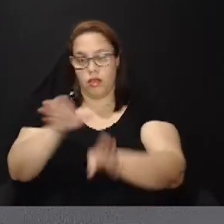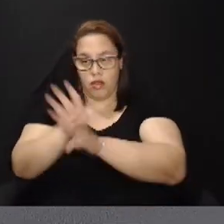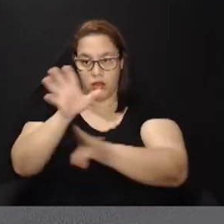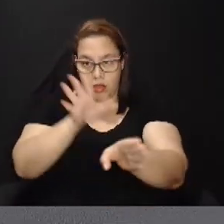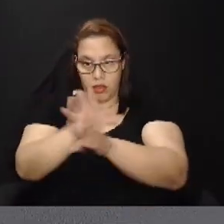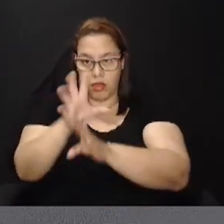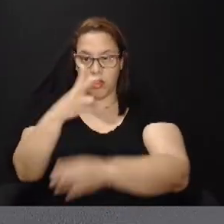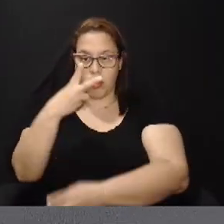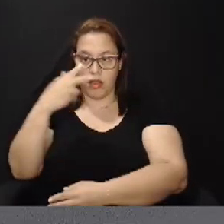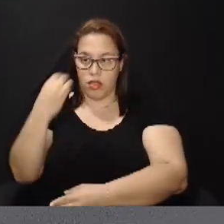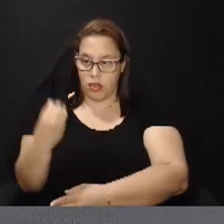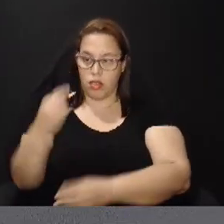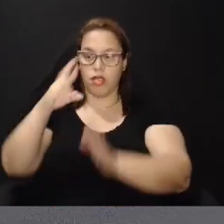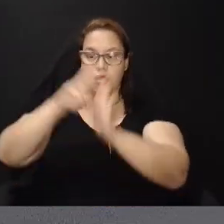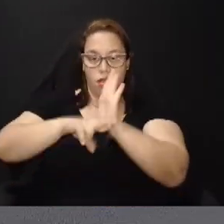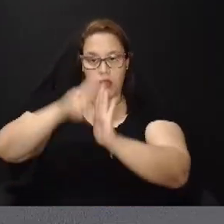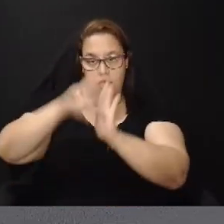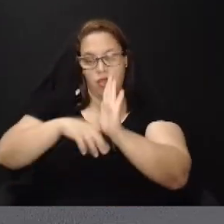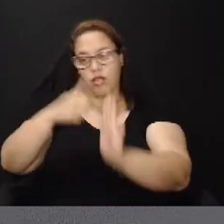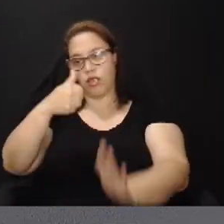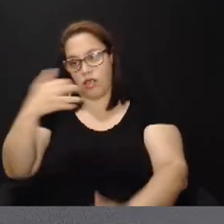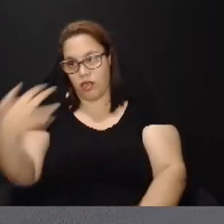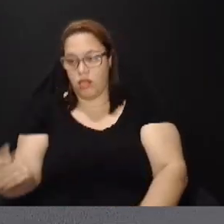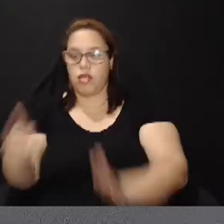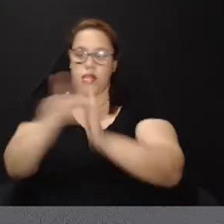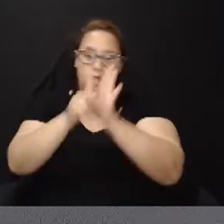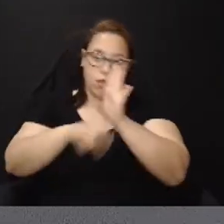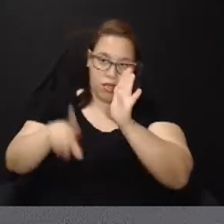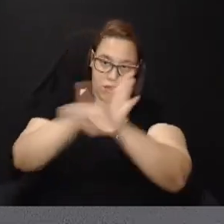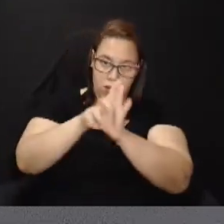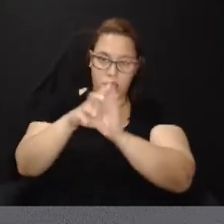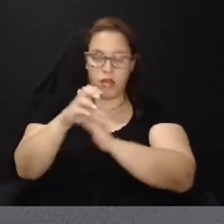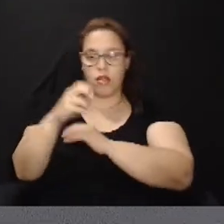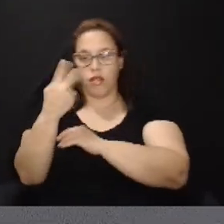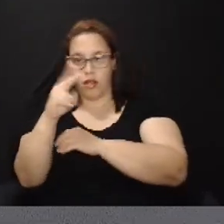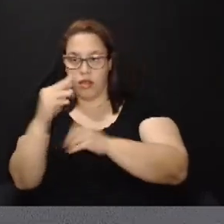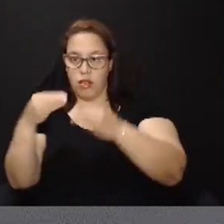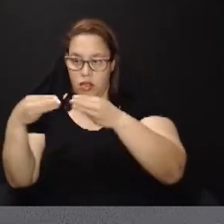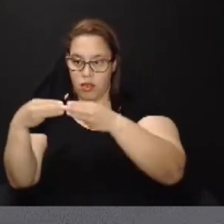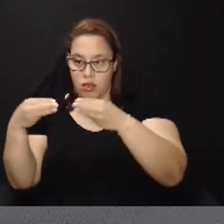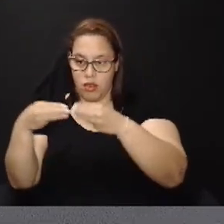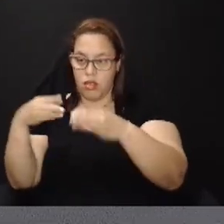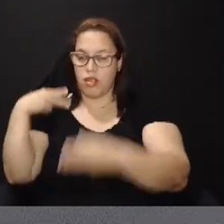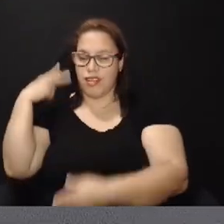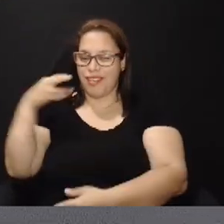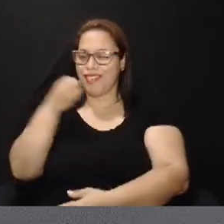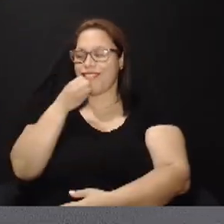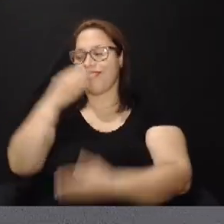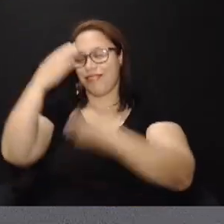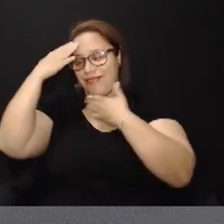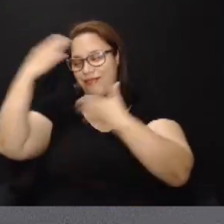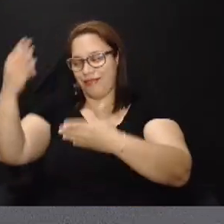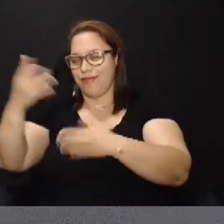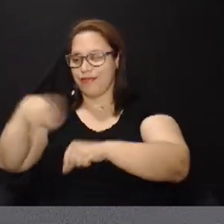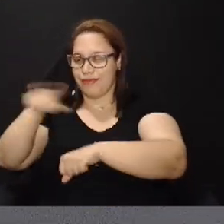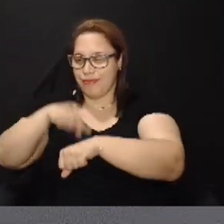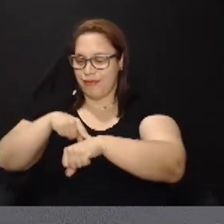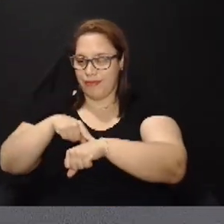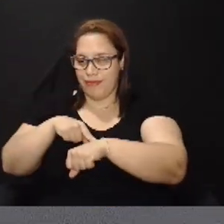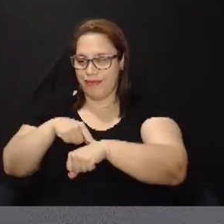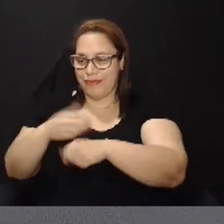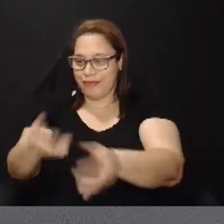26 requerimentos, 14 projetos de lei ordinária e 2 moções. Vereador, muito obrigado pela sua disponibilidade de poder vir aqui